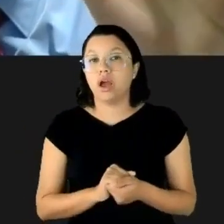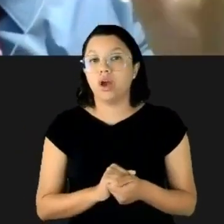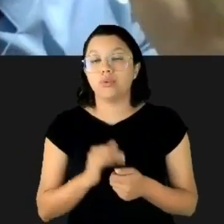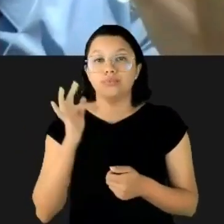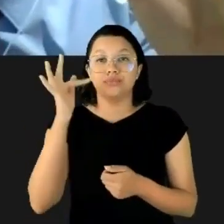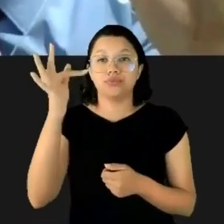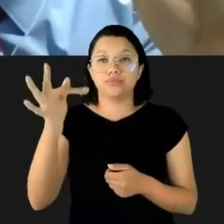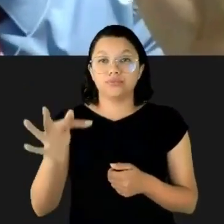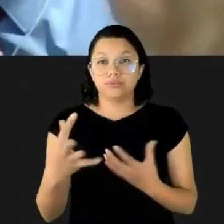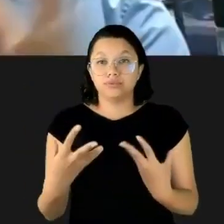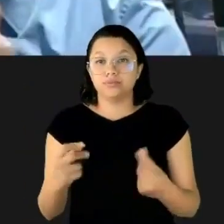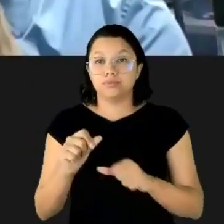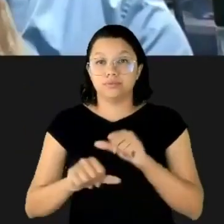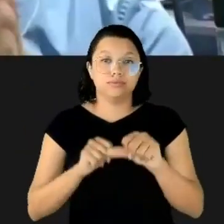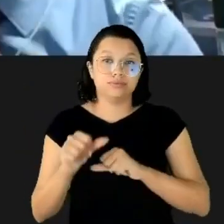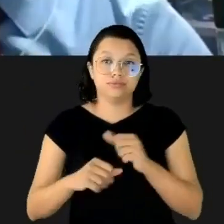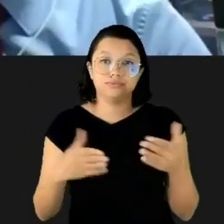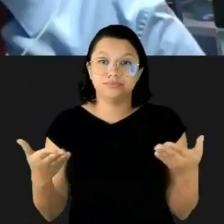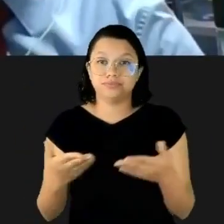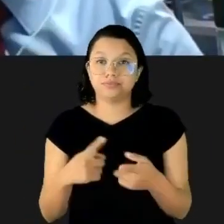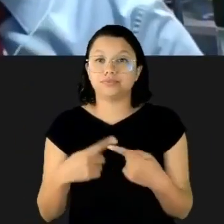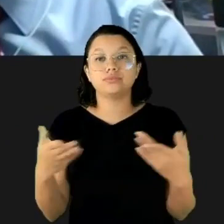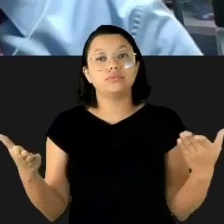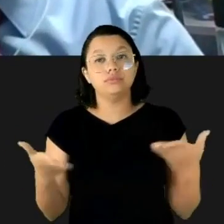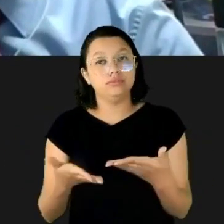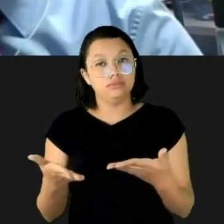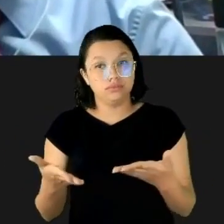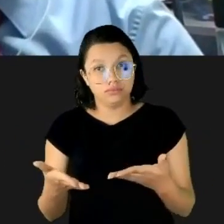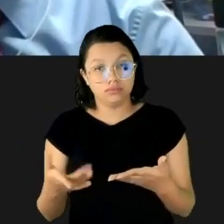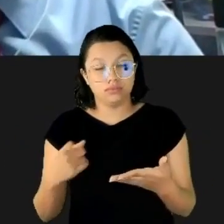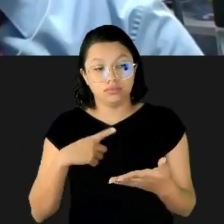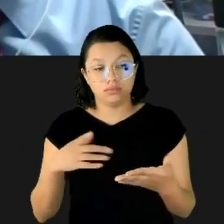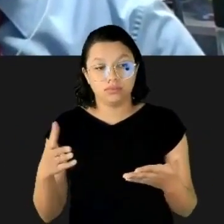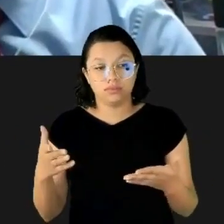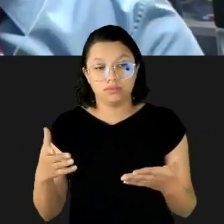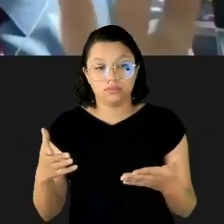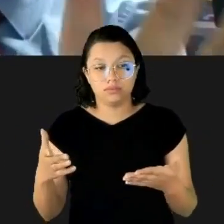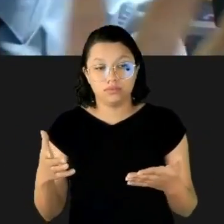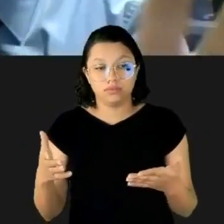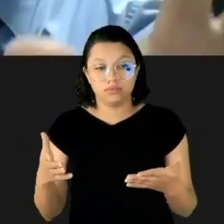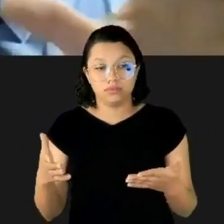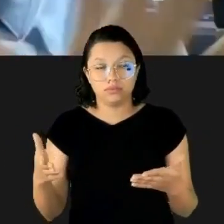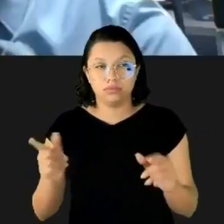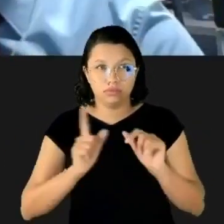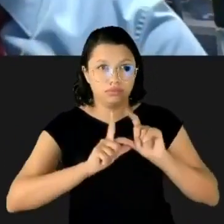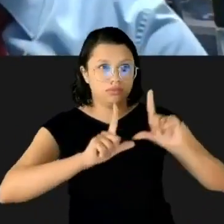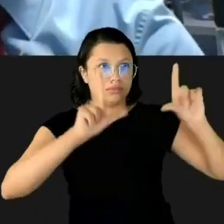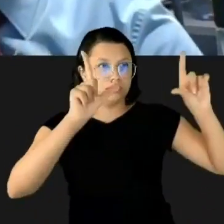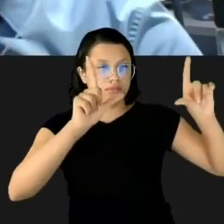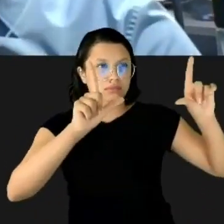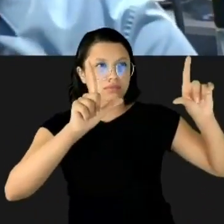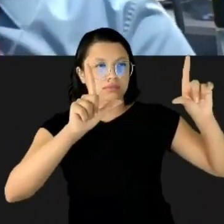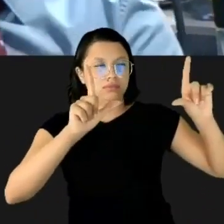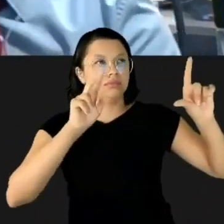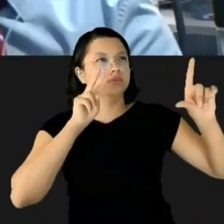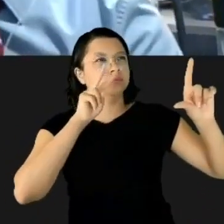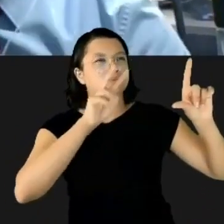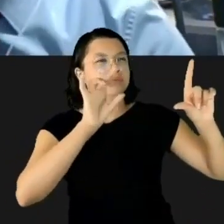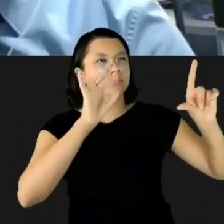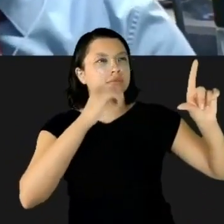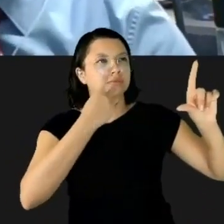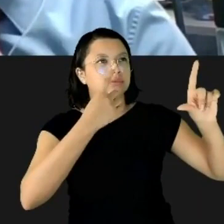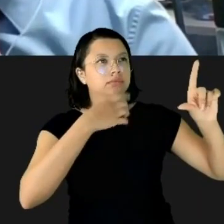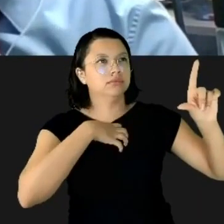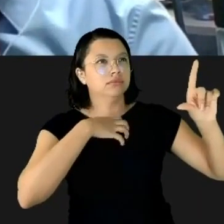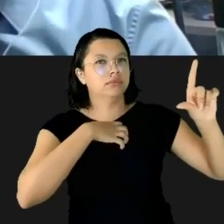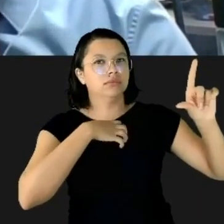no futuro nós vamos mudar isso aqui mas hoje nós temos essa interface de olhar o PJS só de uma